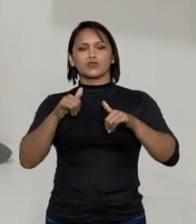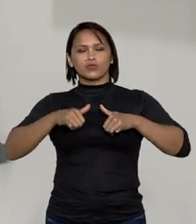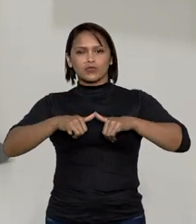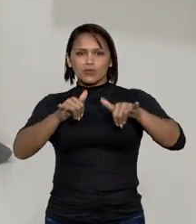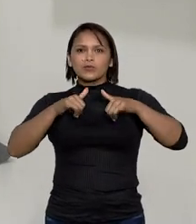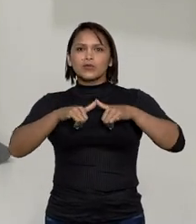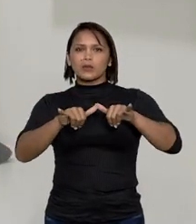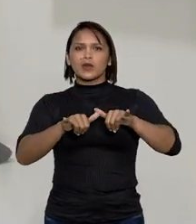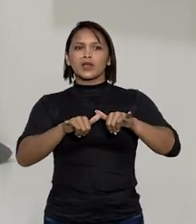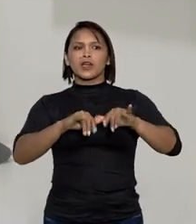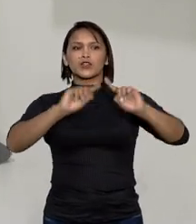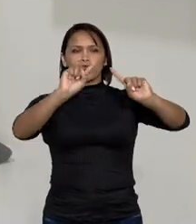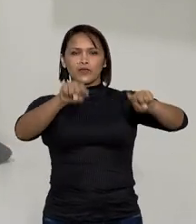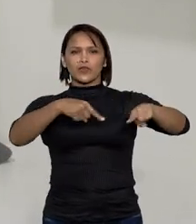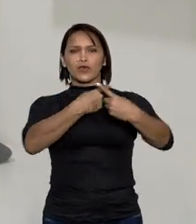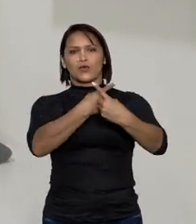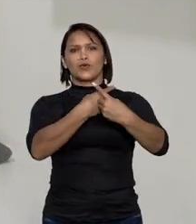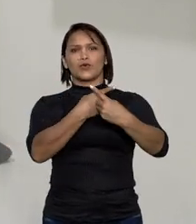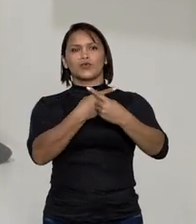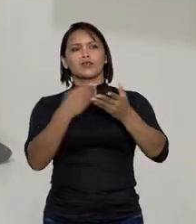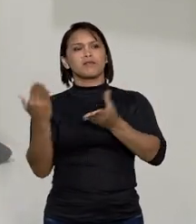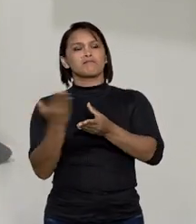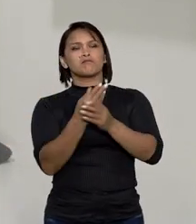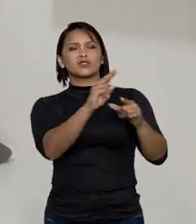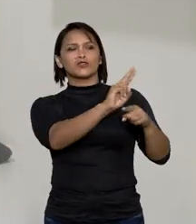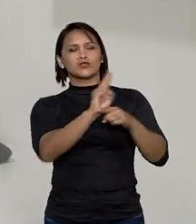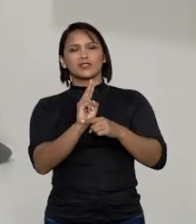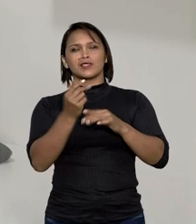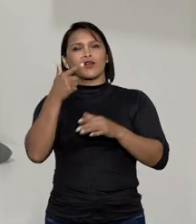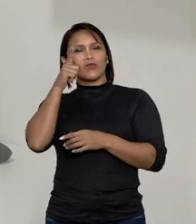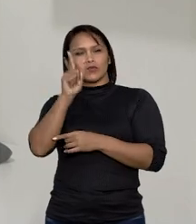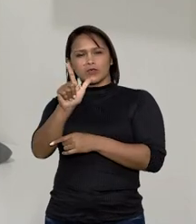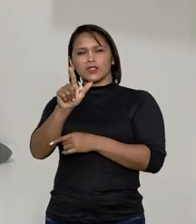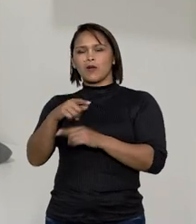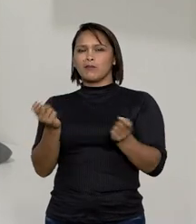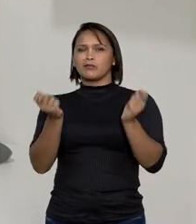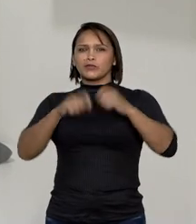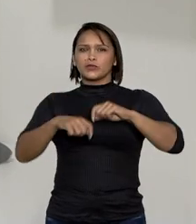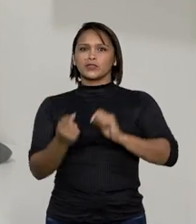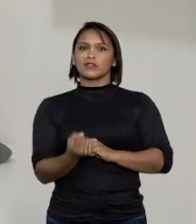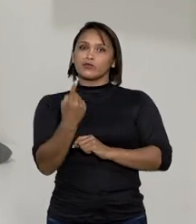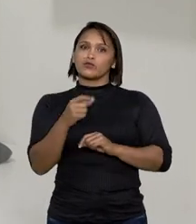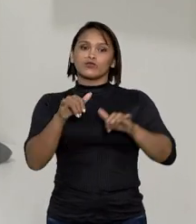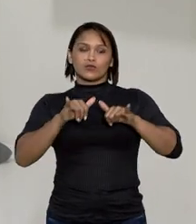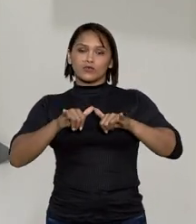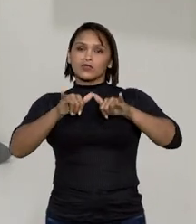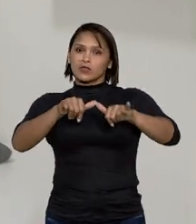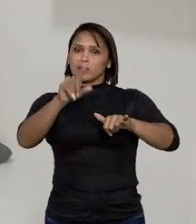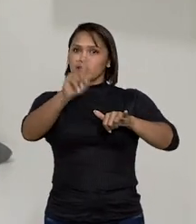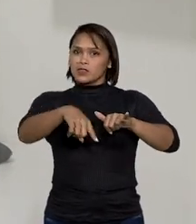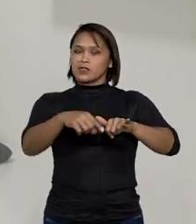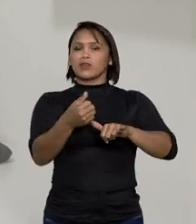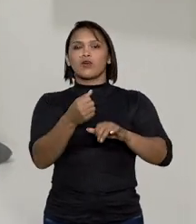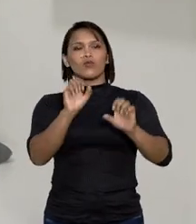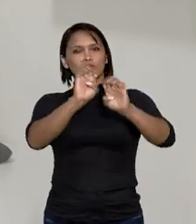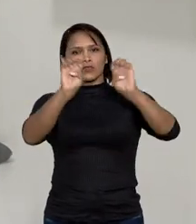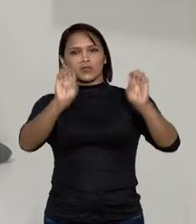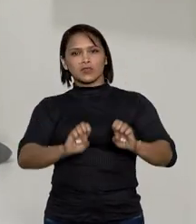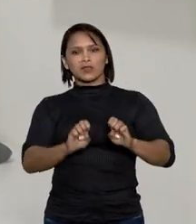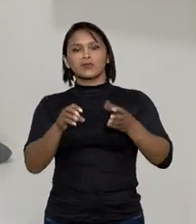supermercados contestou a medida e conseguiu uma liminar que permitiu apenas o funcionamento dos estabelecimentos